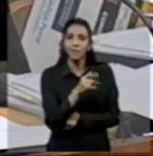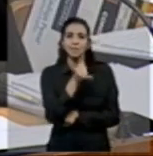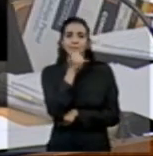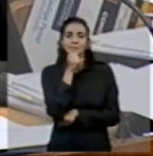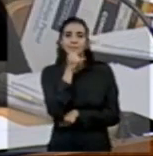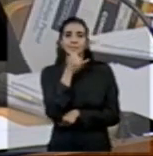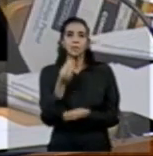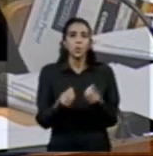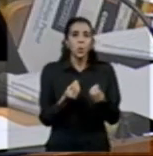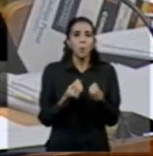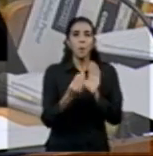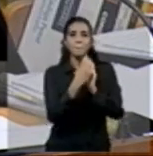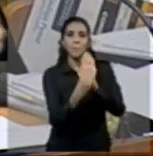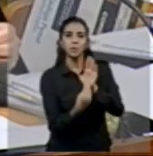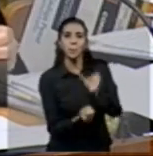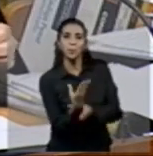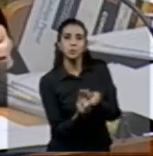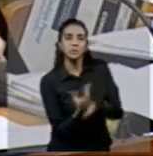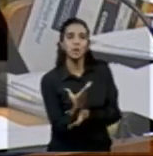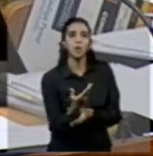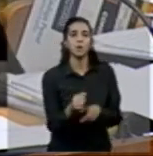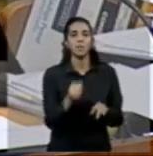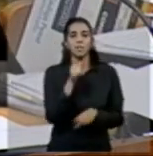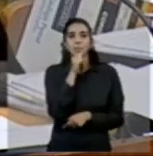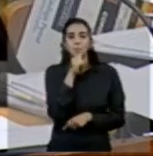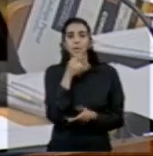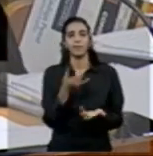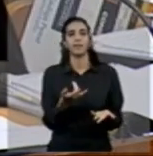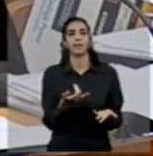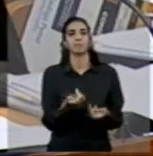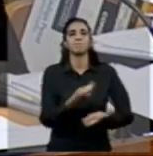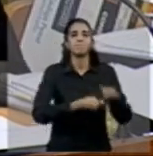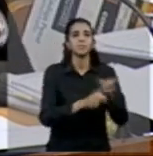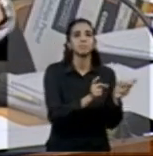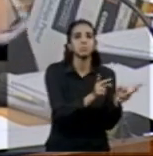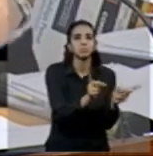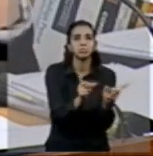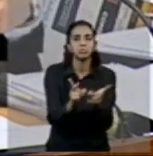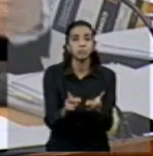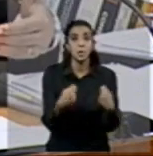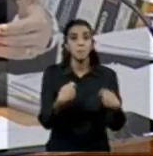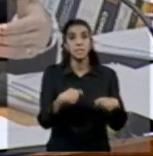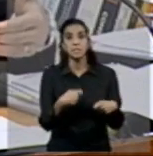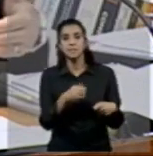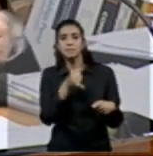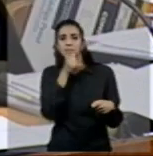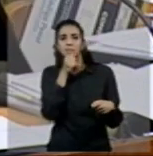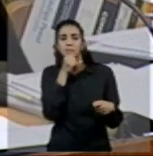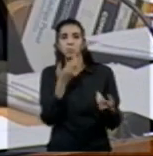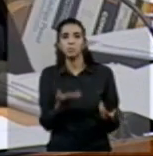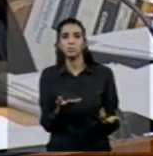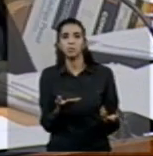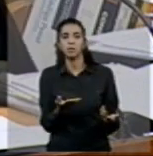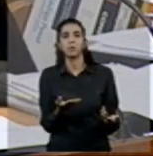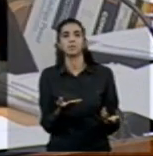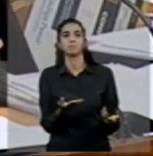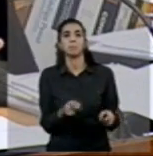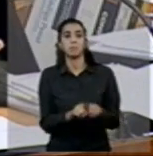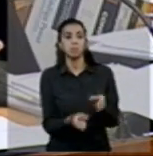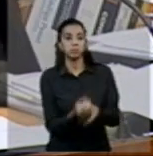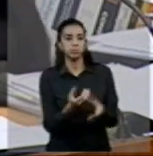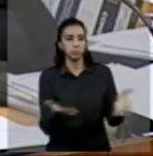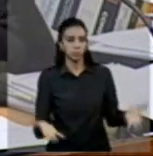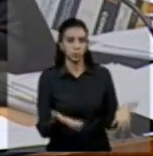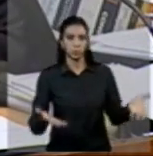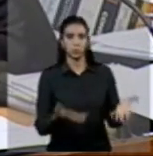seus mecanismos de produção, comercialização, distribuição. Precisa valorizar o seu fluxo de